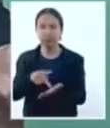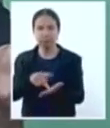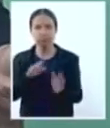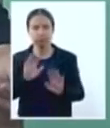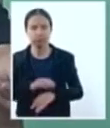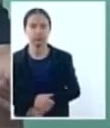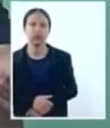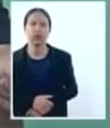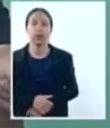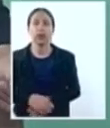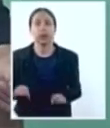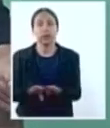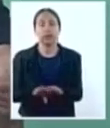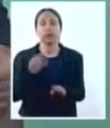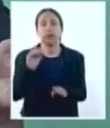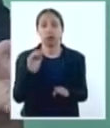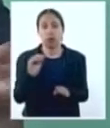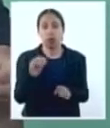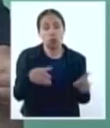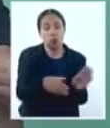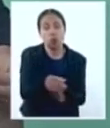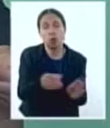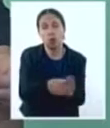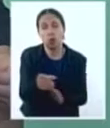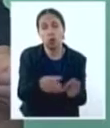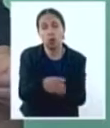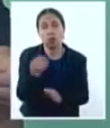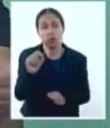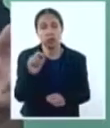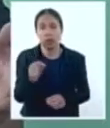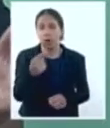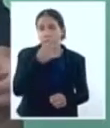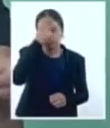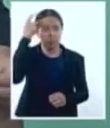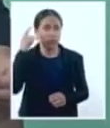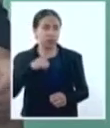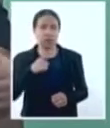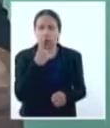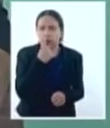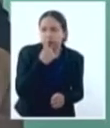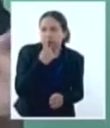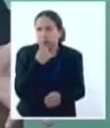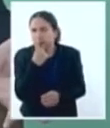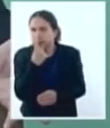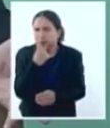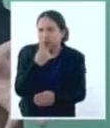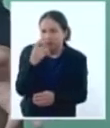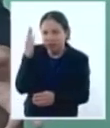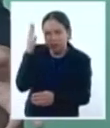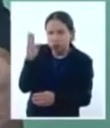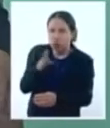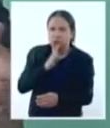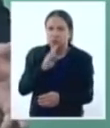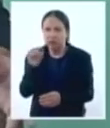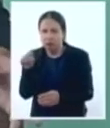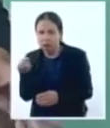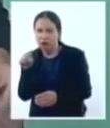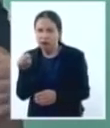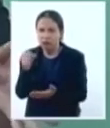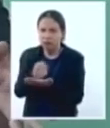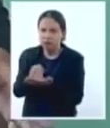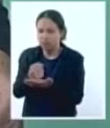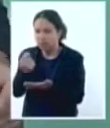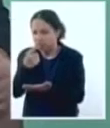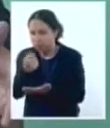inclusive, é uma orientação para quem tem alguma intimidade com a indústria farmacêutica. Todo site que a gente entra, de qualquer